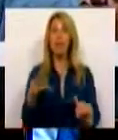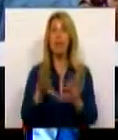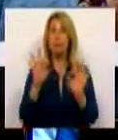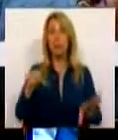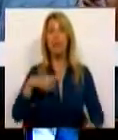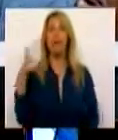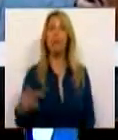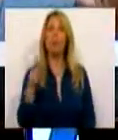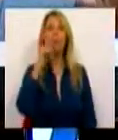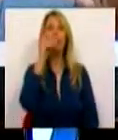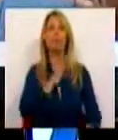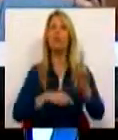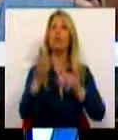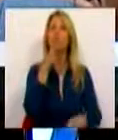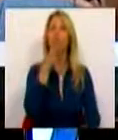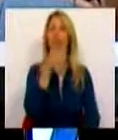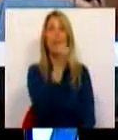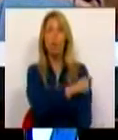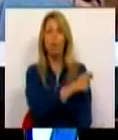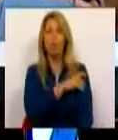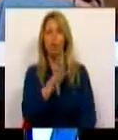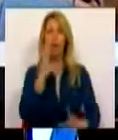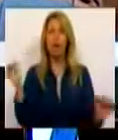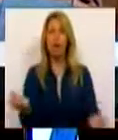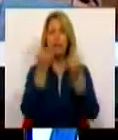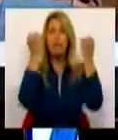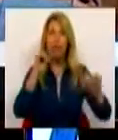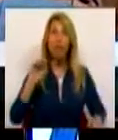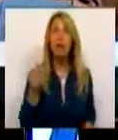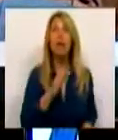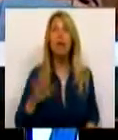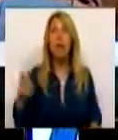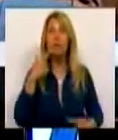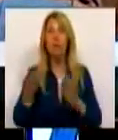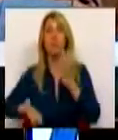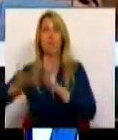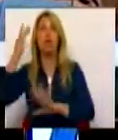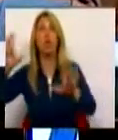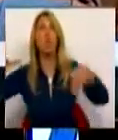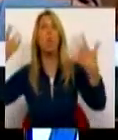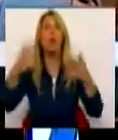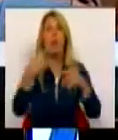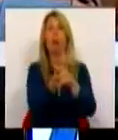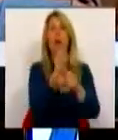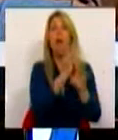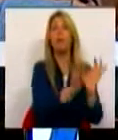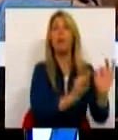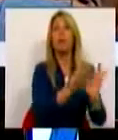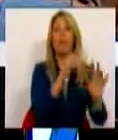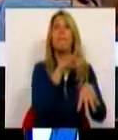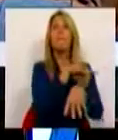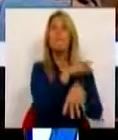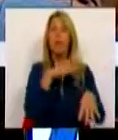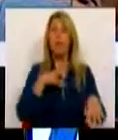e senhores deputados, a vacinação já salvou mais vida de crianças que qualquer outra intervenção médica. Vacinar não é uma